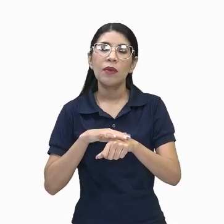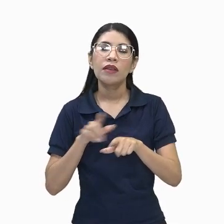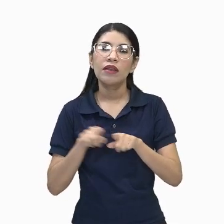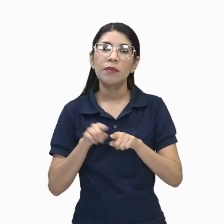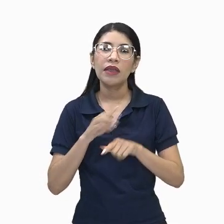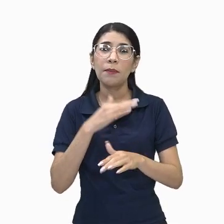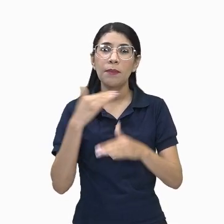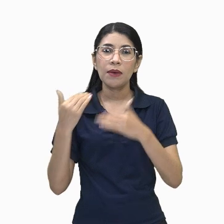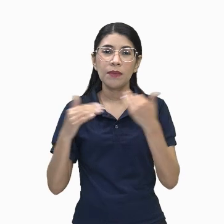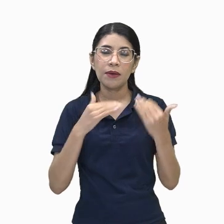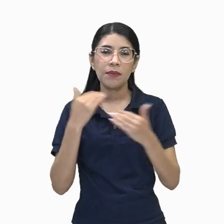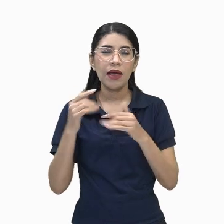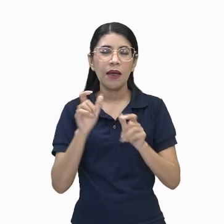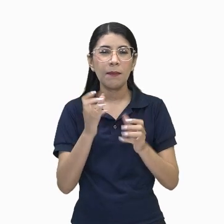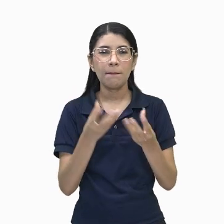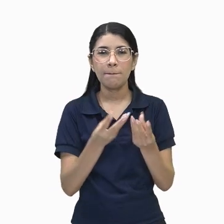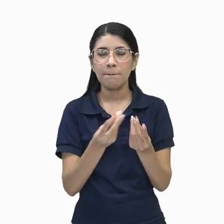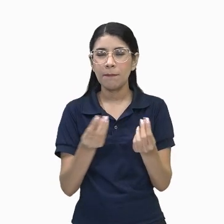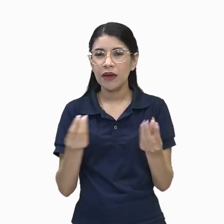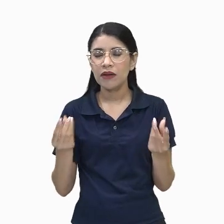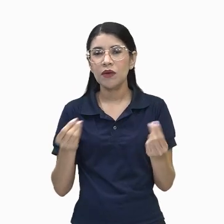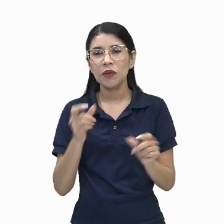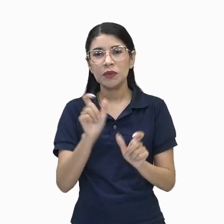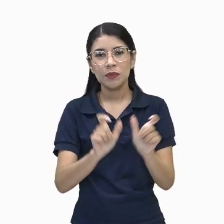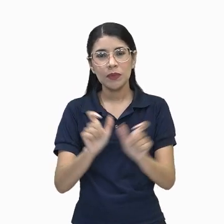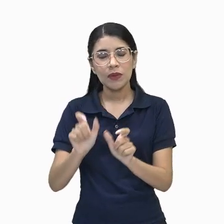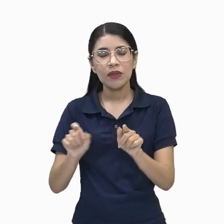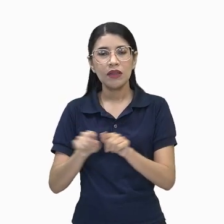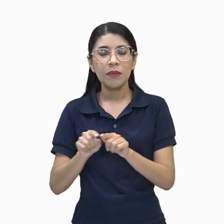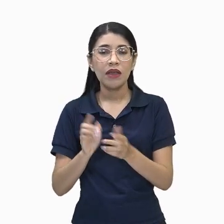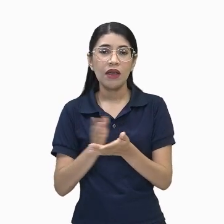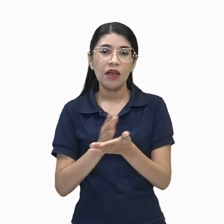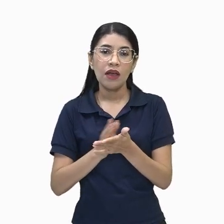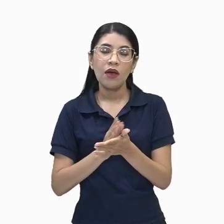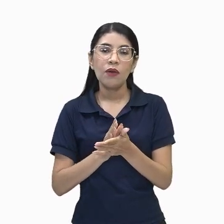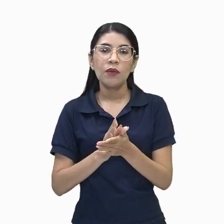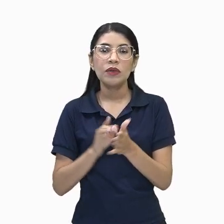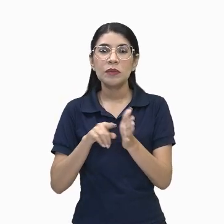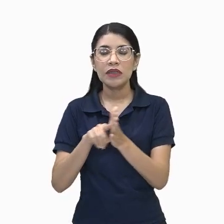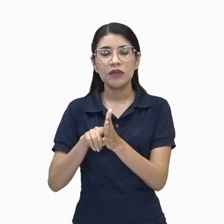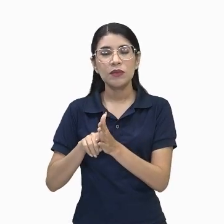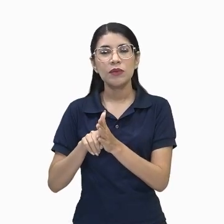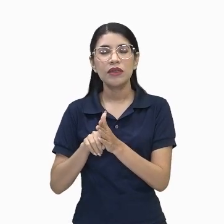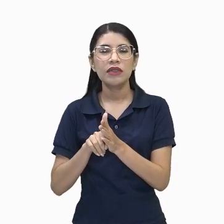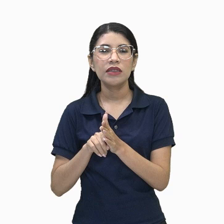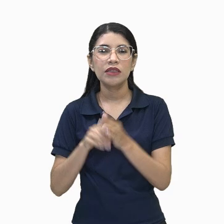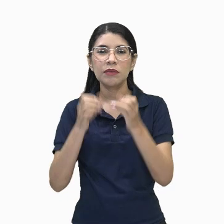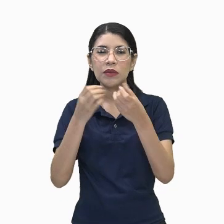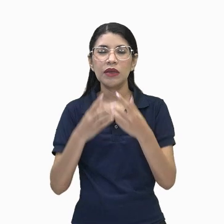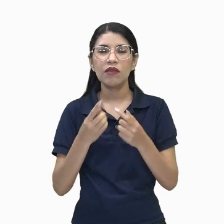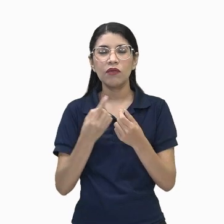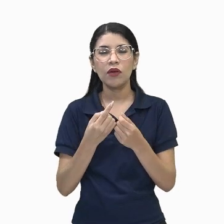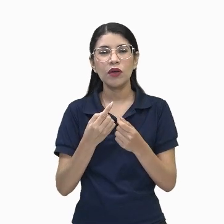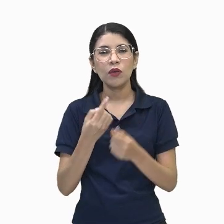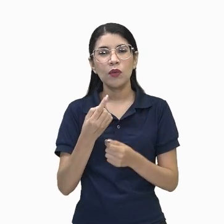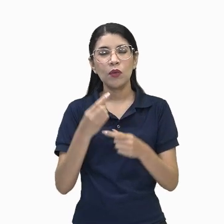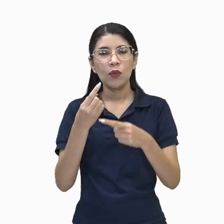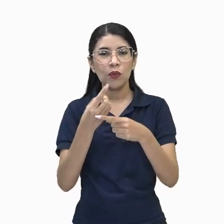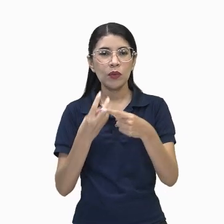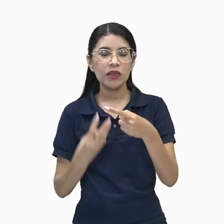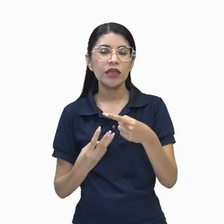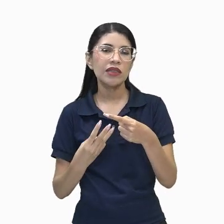matou milhões de europeus. Inclusive, alguns historiadores trabalham com a numeração de 1/3 da população europeia